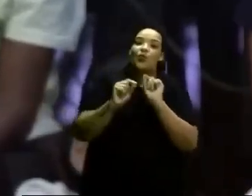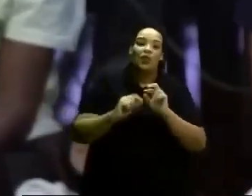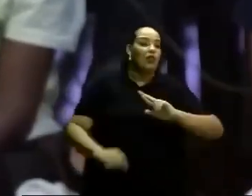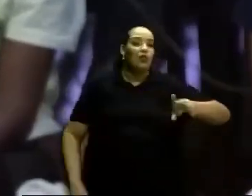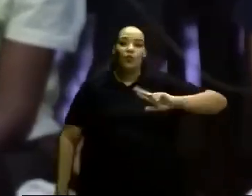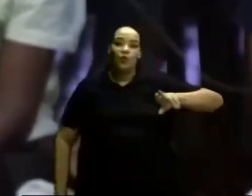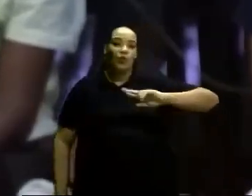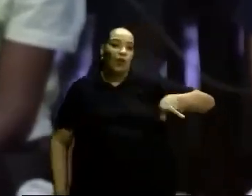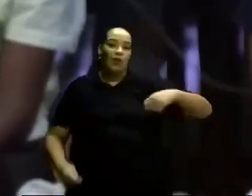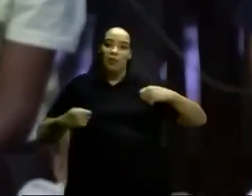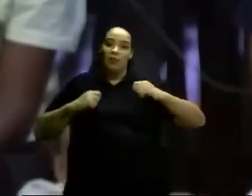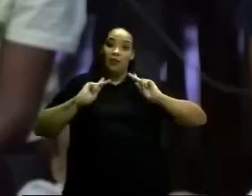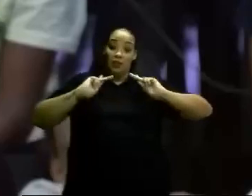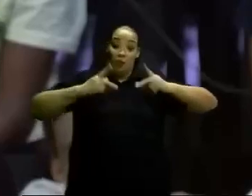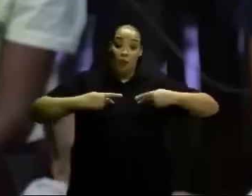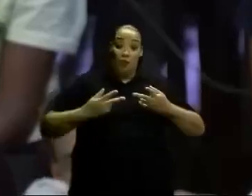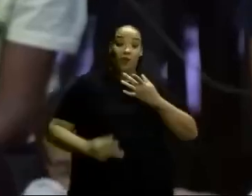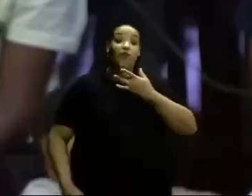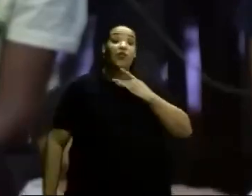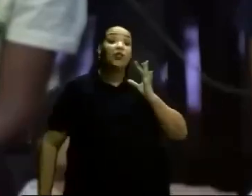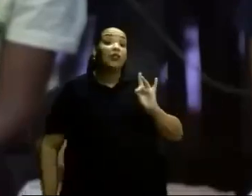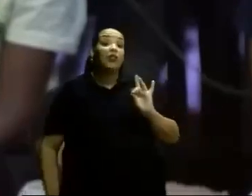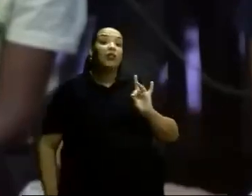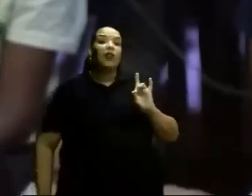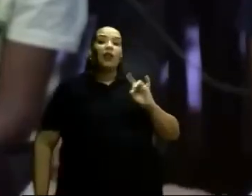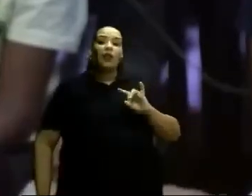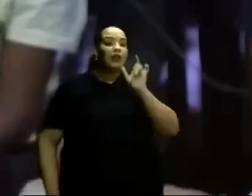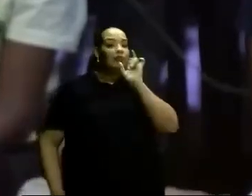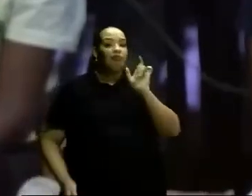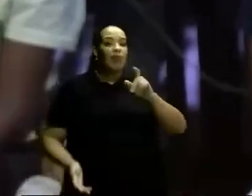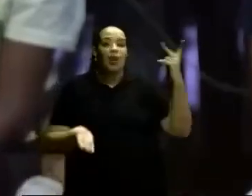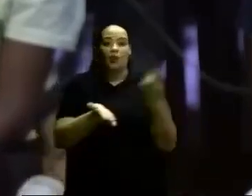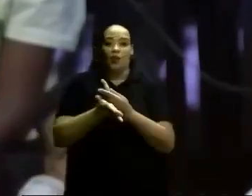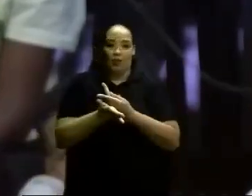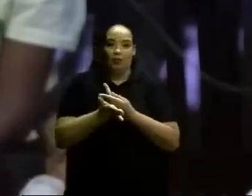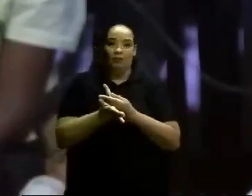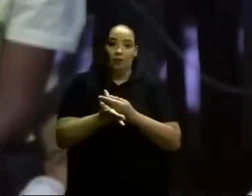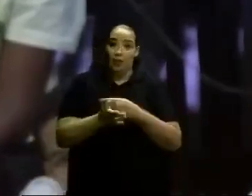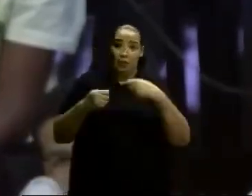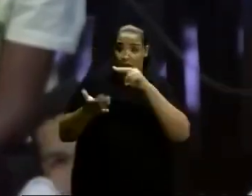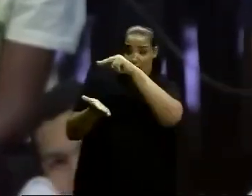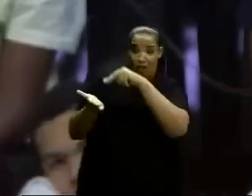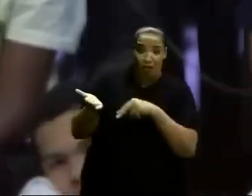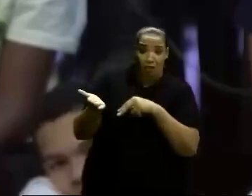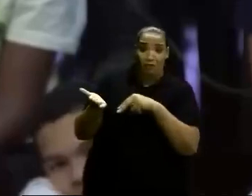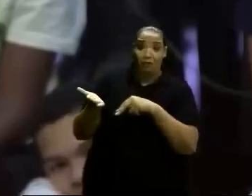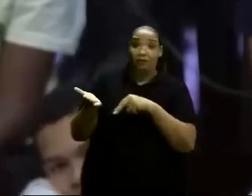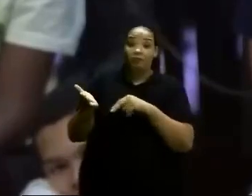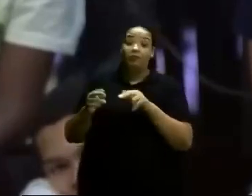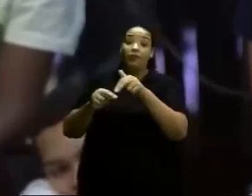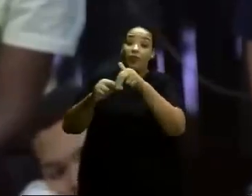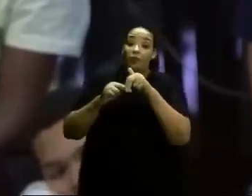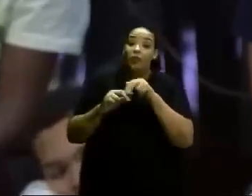é necessariamente a sede, mas é o quê? O cumprimento da? É só você ler. Está escrito, e para que